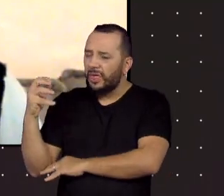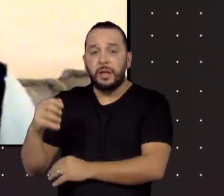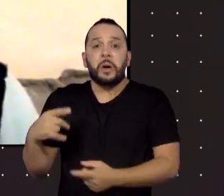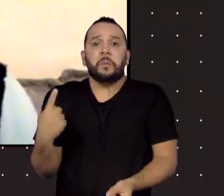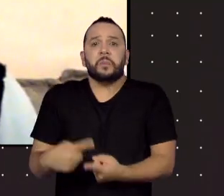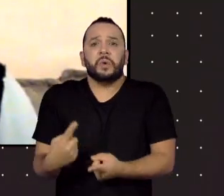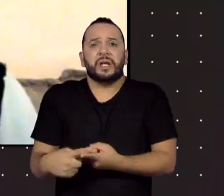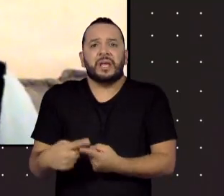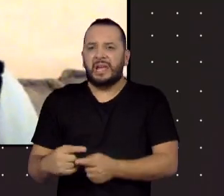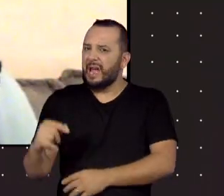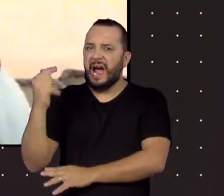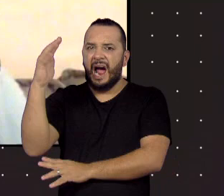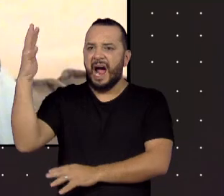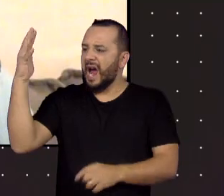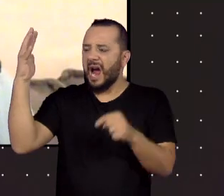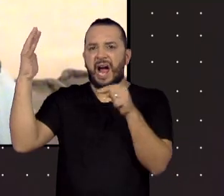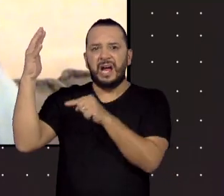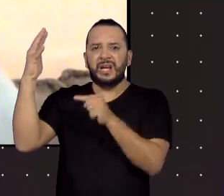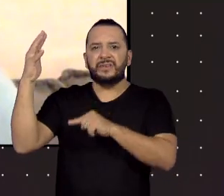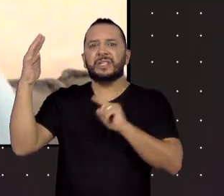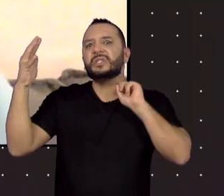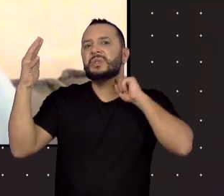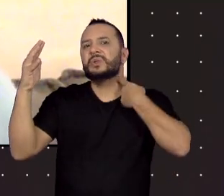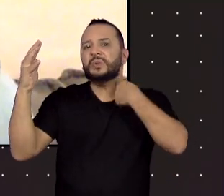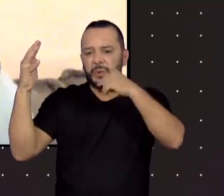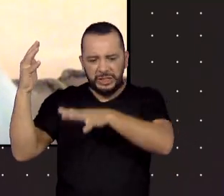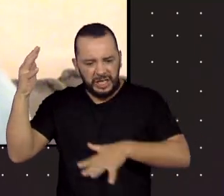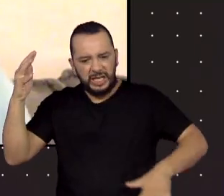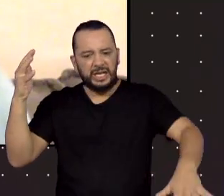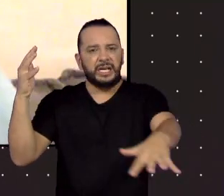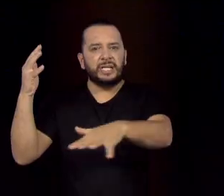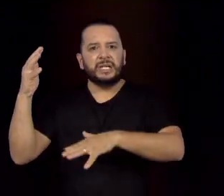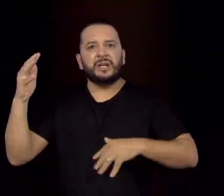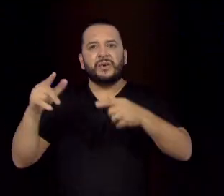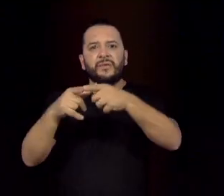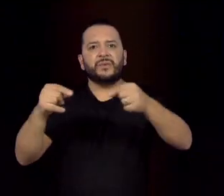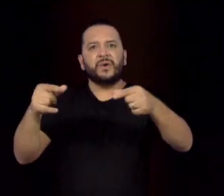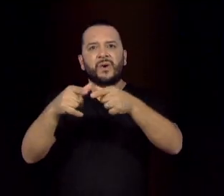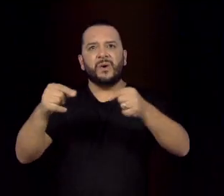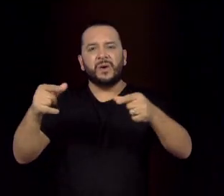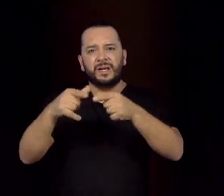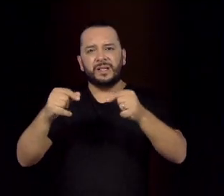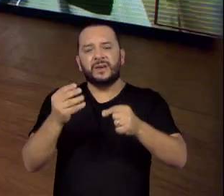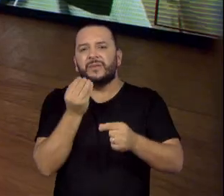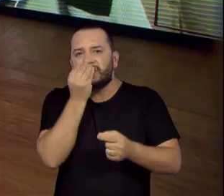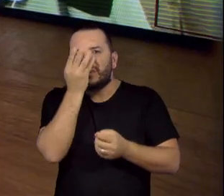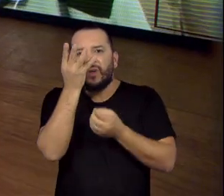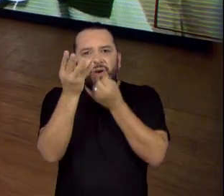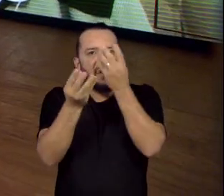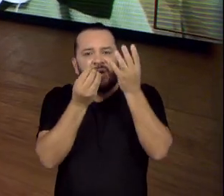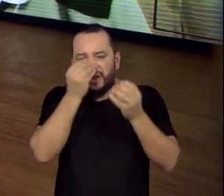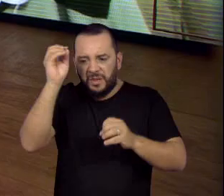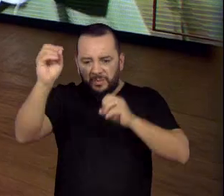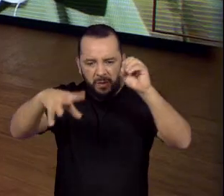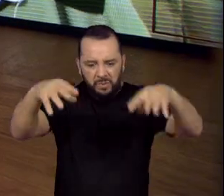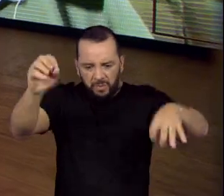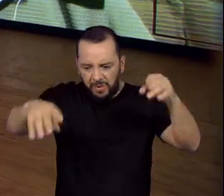maldita árvore sempre sujou a minha calçada com essas flores